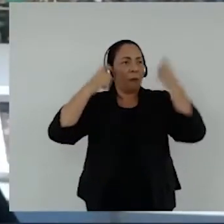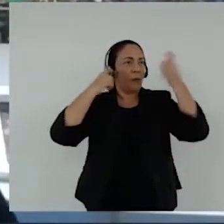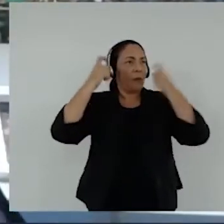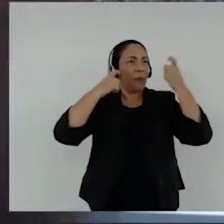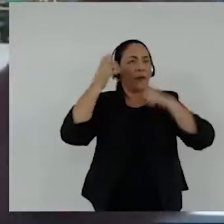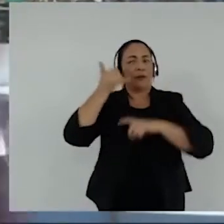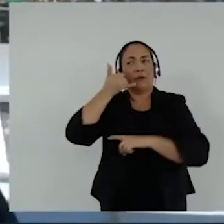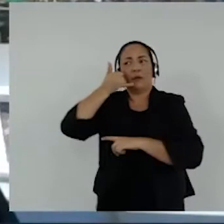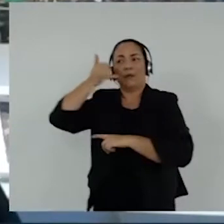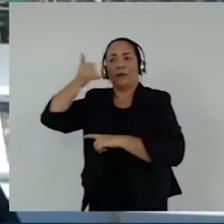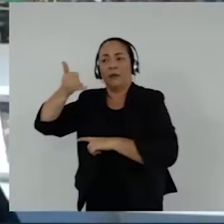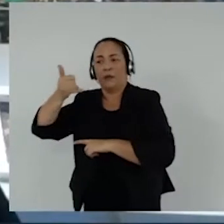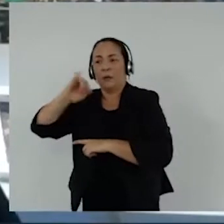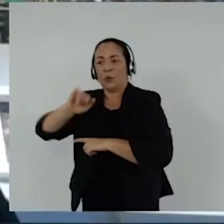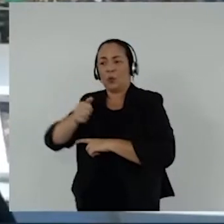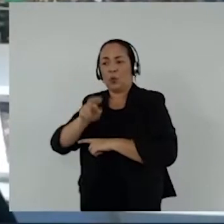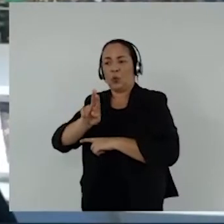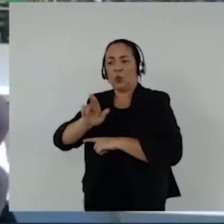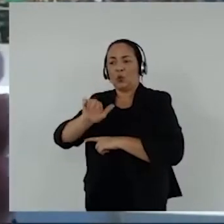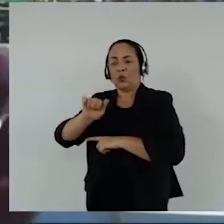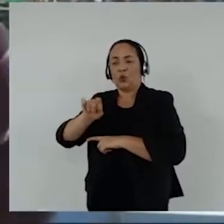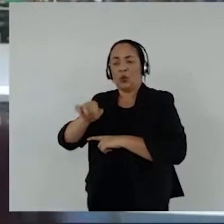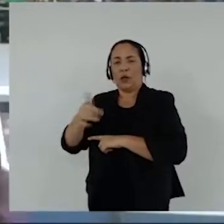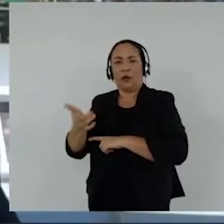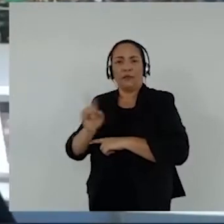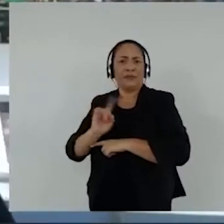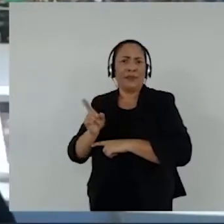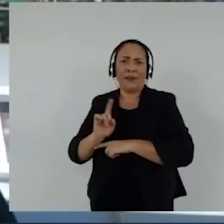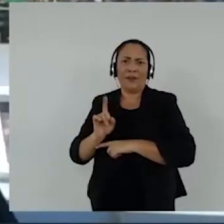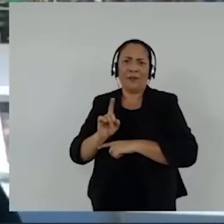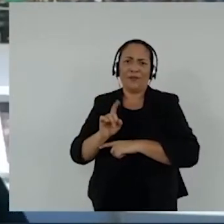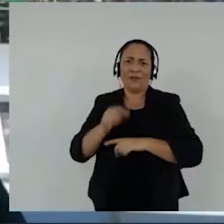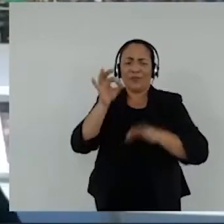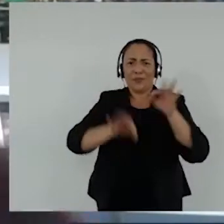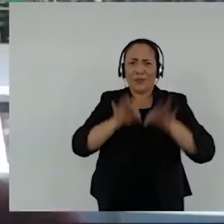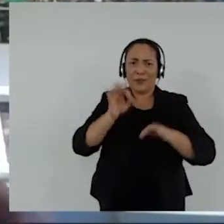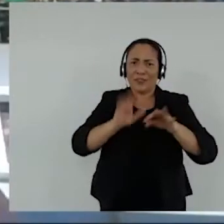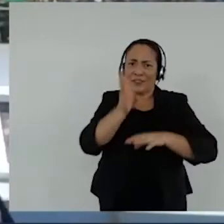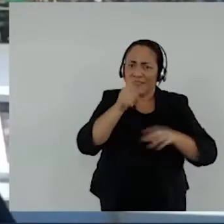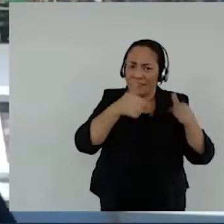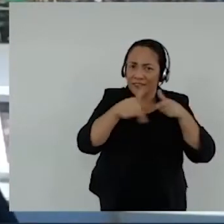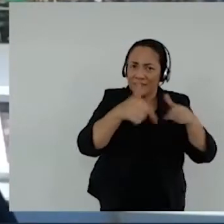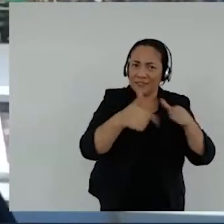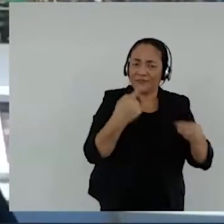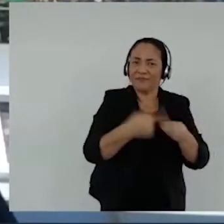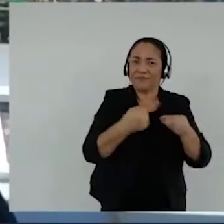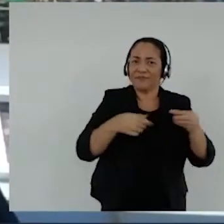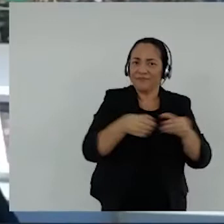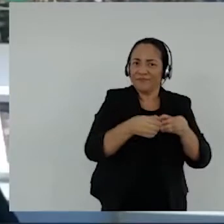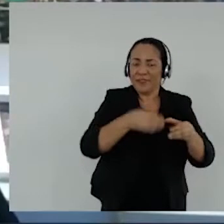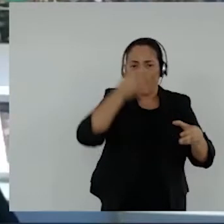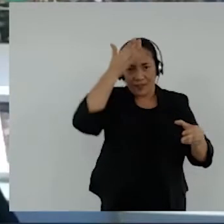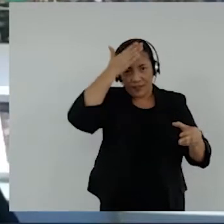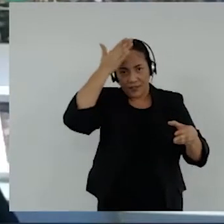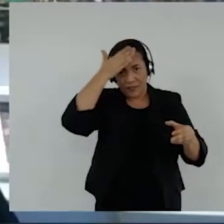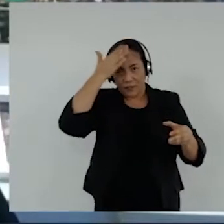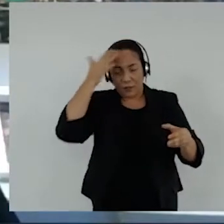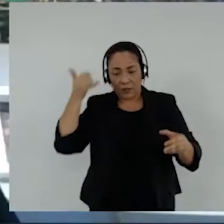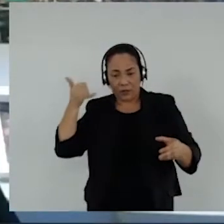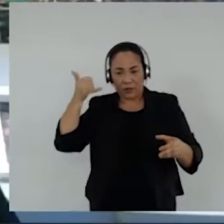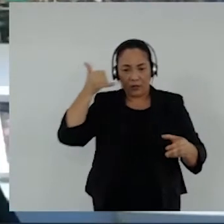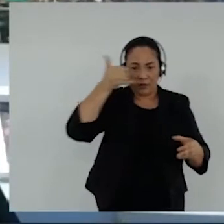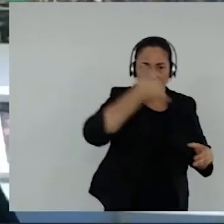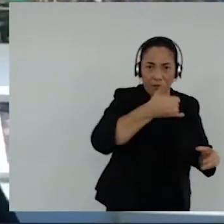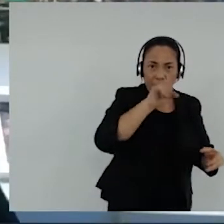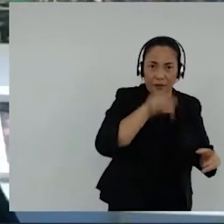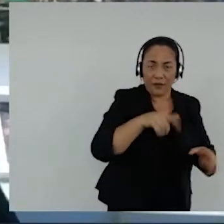para o jurado. Não. Quem já militou no interior ou milita em comarcas de médio e pequeno porte, sabe que quem liga é a família.